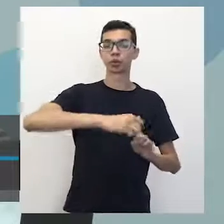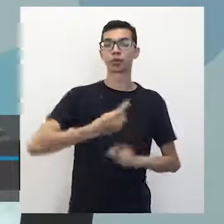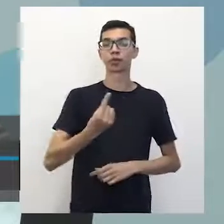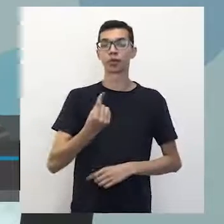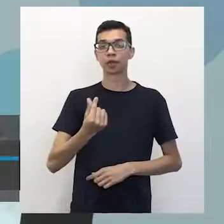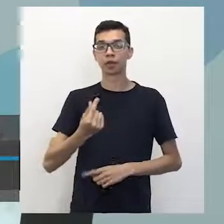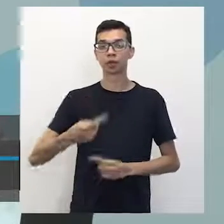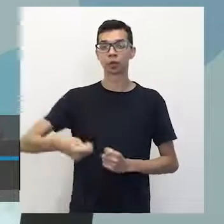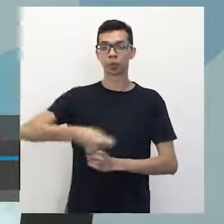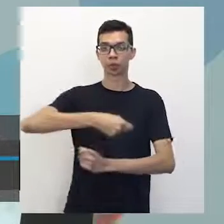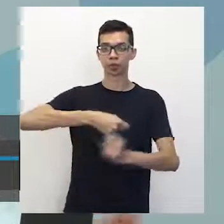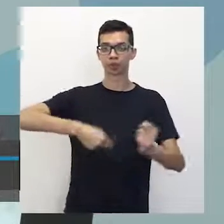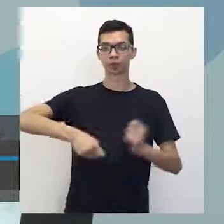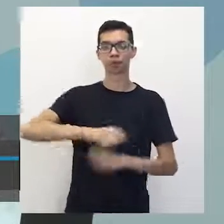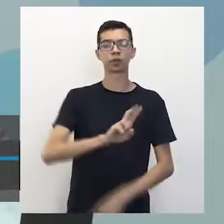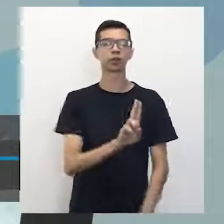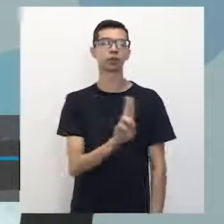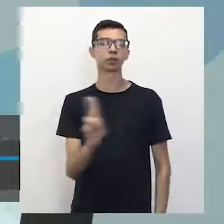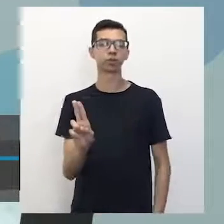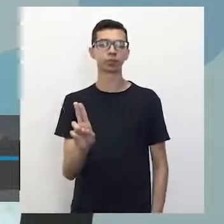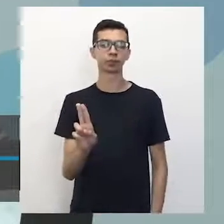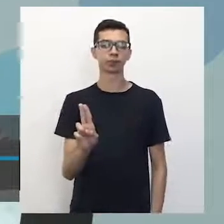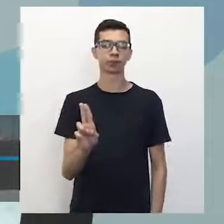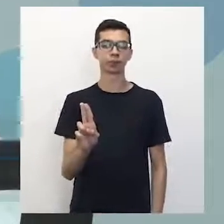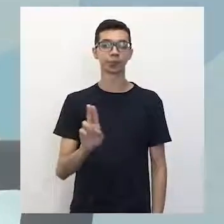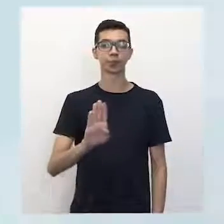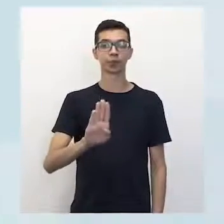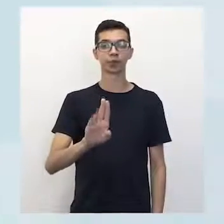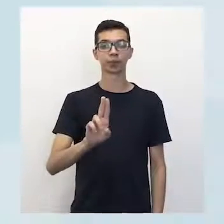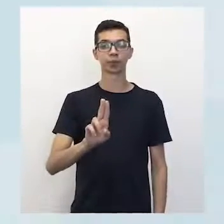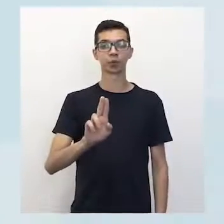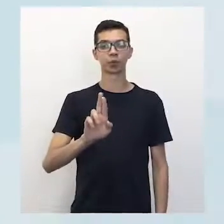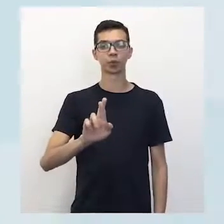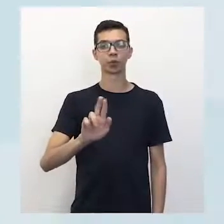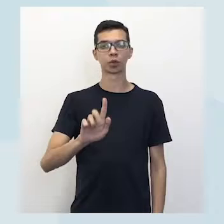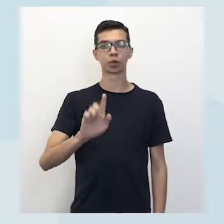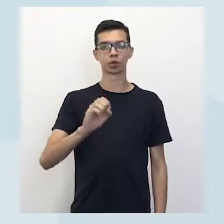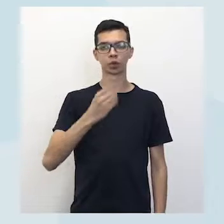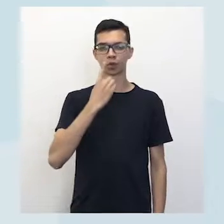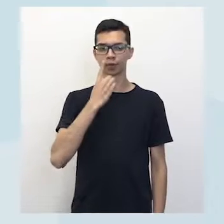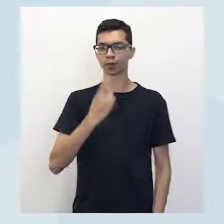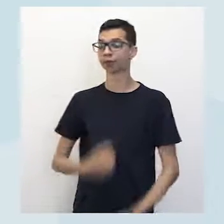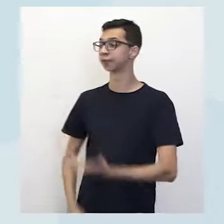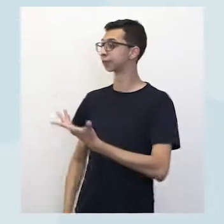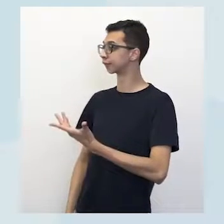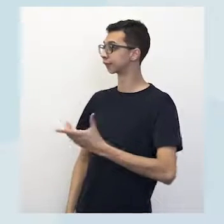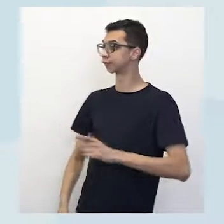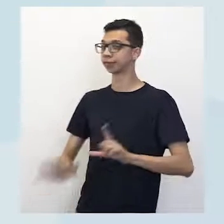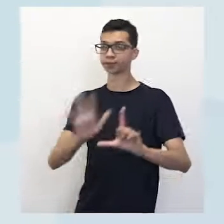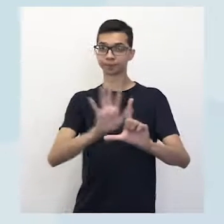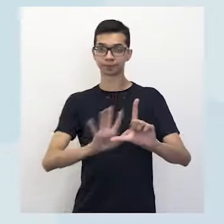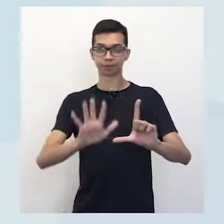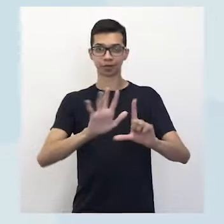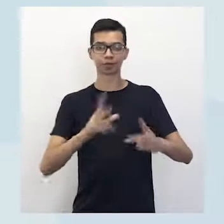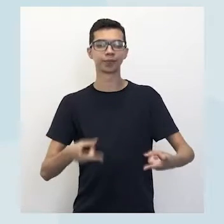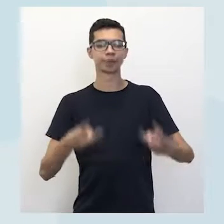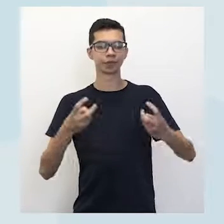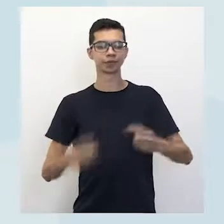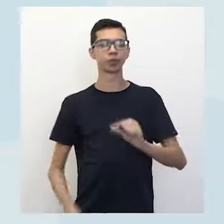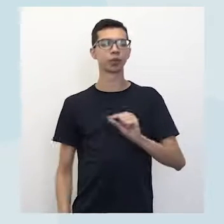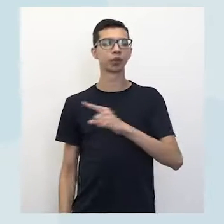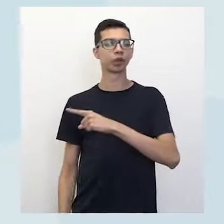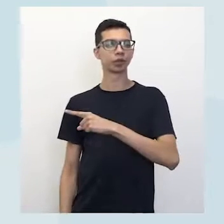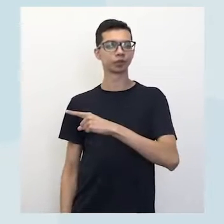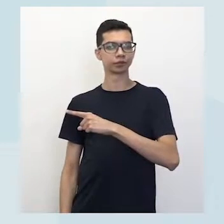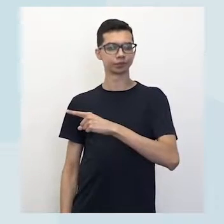que a gente vai chamar de burgo. Olha a imagem que vai aparecer aí na tela para vocês, né? Então, veja, um típico burgo